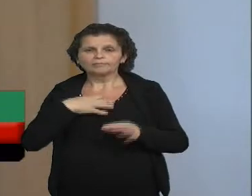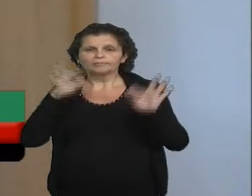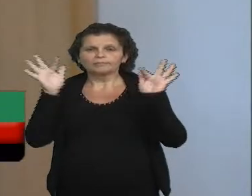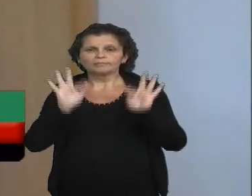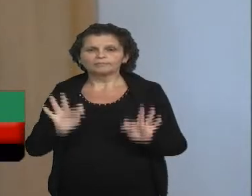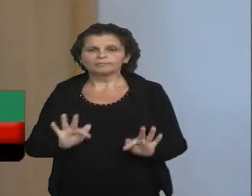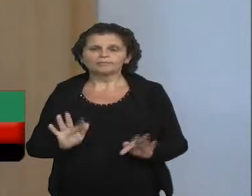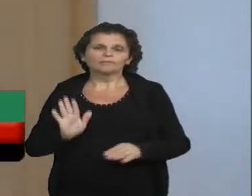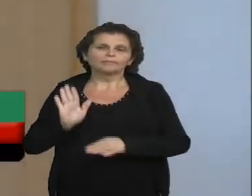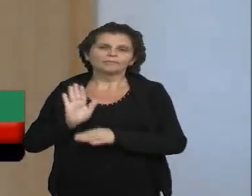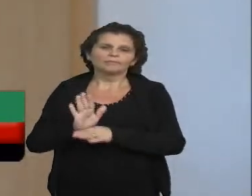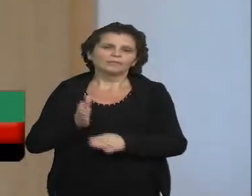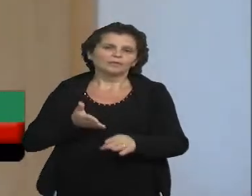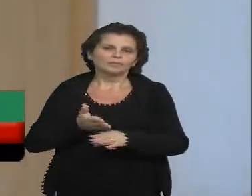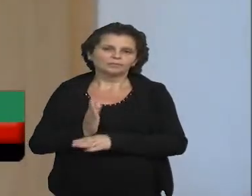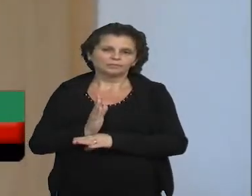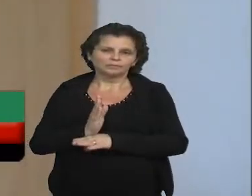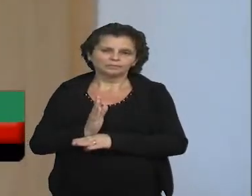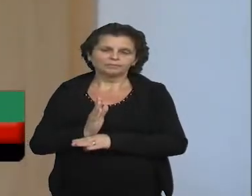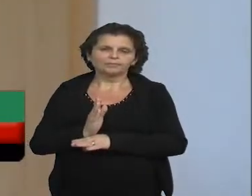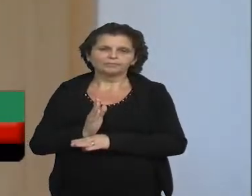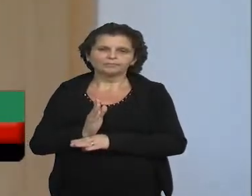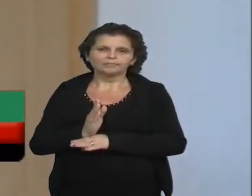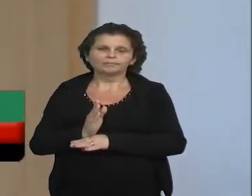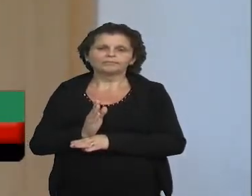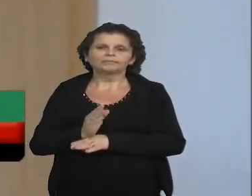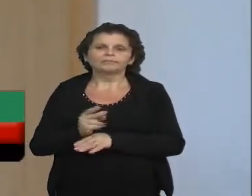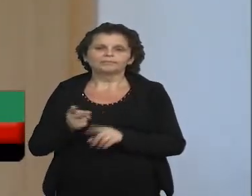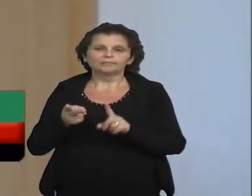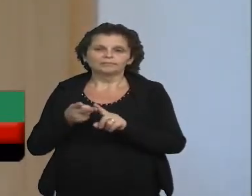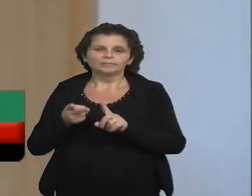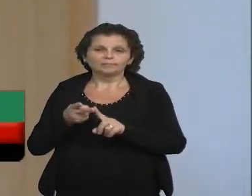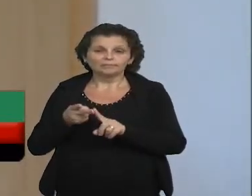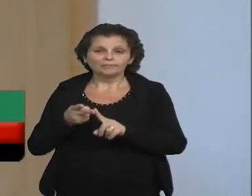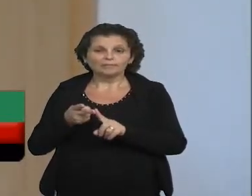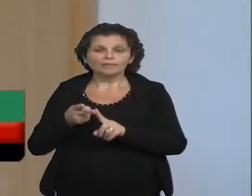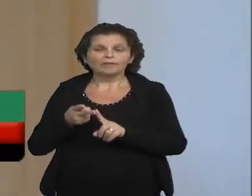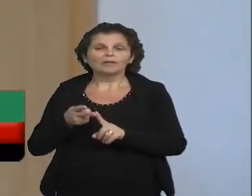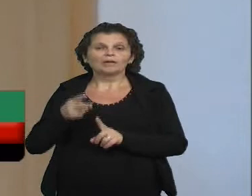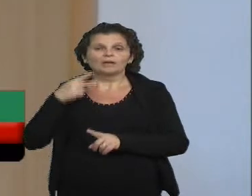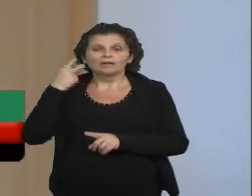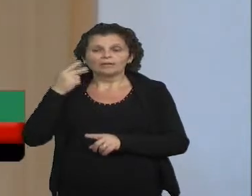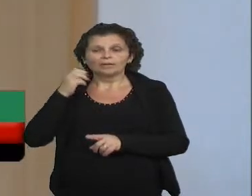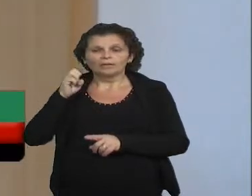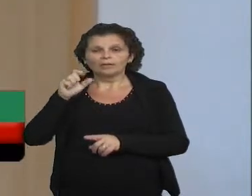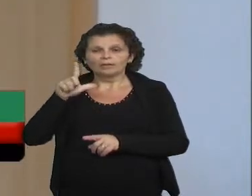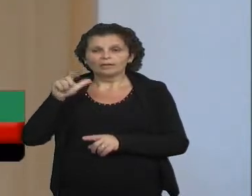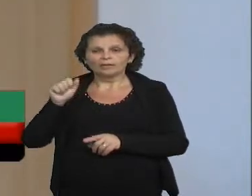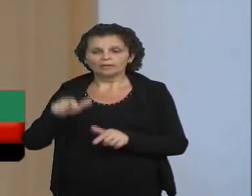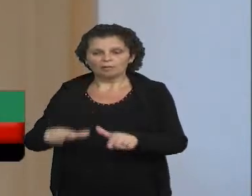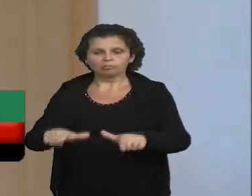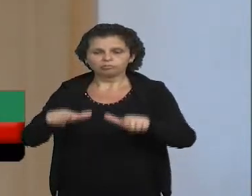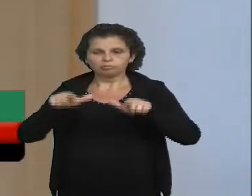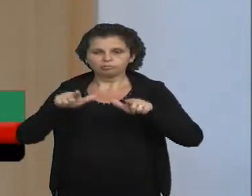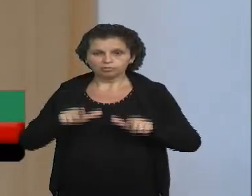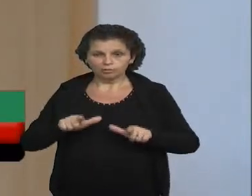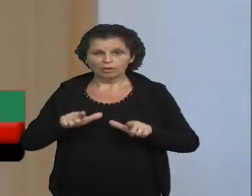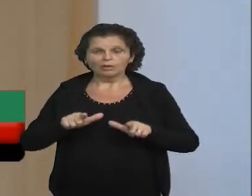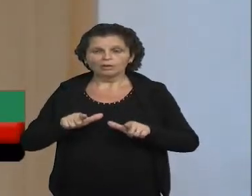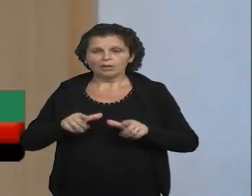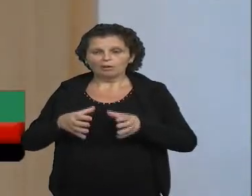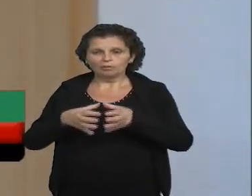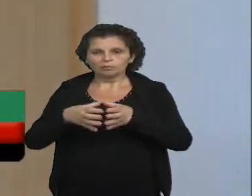ter ajudado a aprovação desse decreto legislativo. E cumprimentar também a vereadora Elza por essa placa de comemorativa